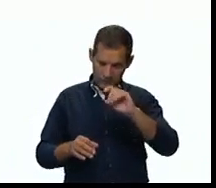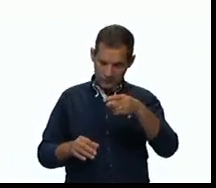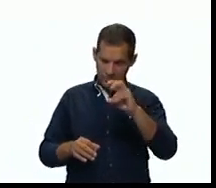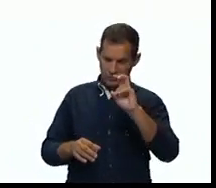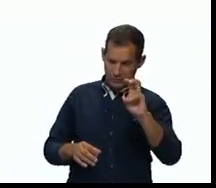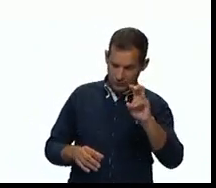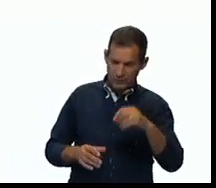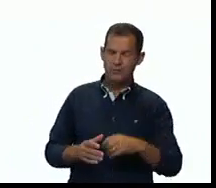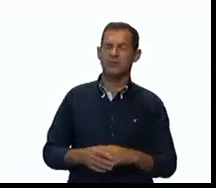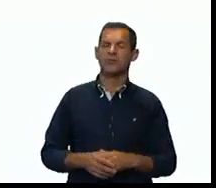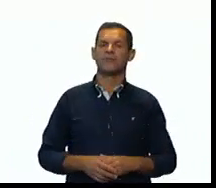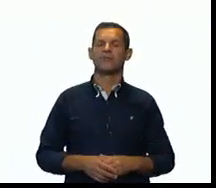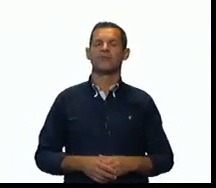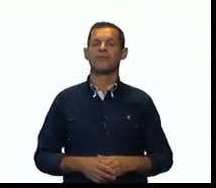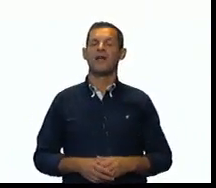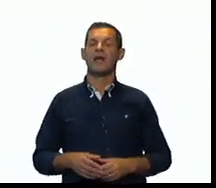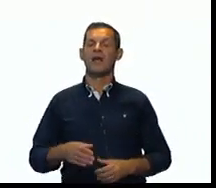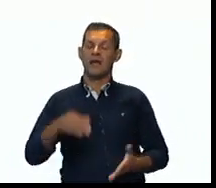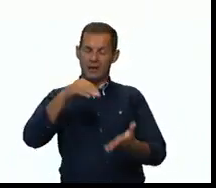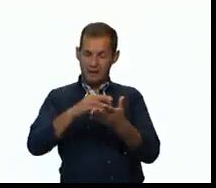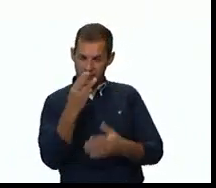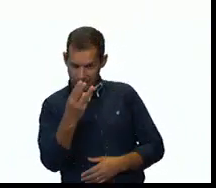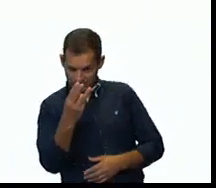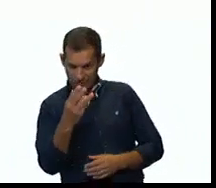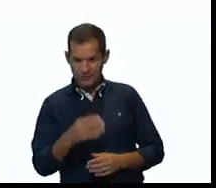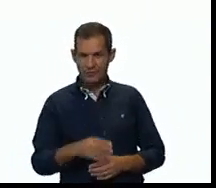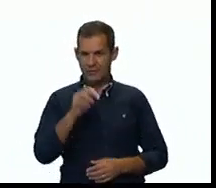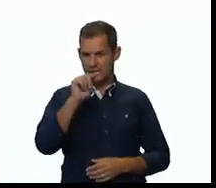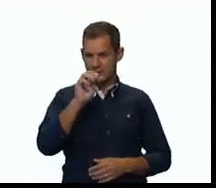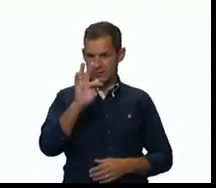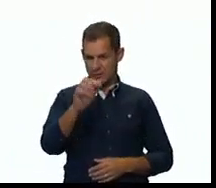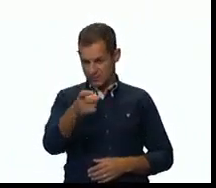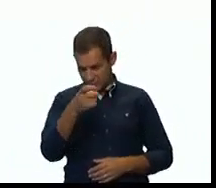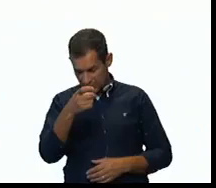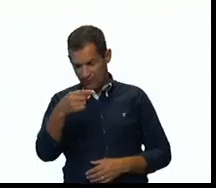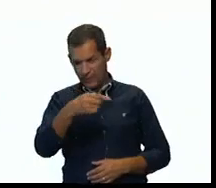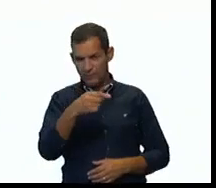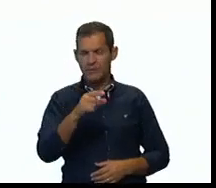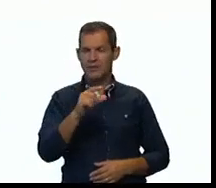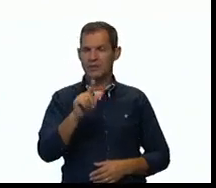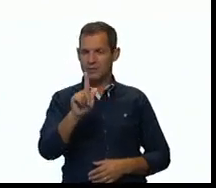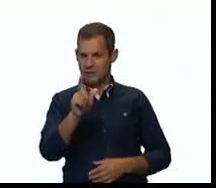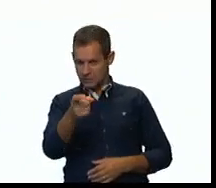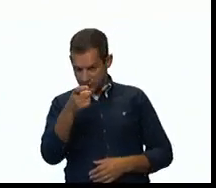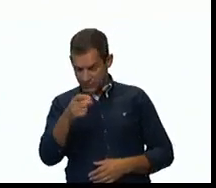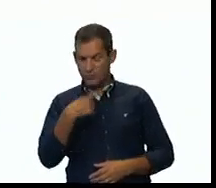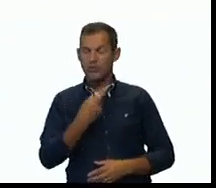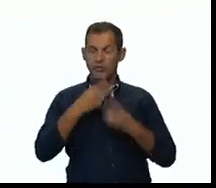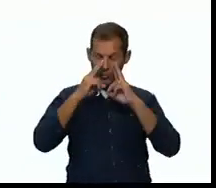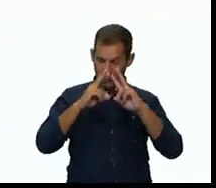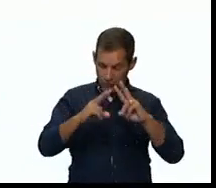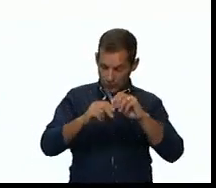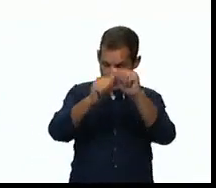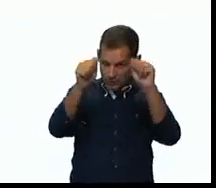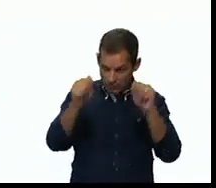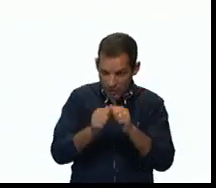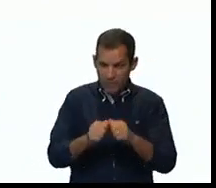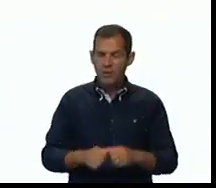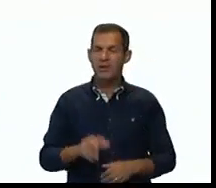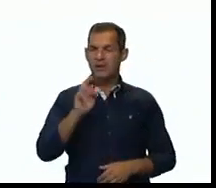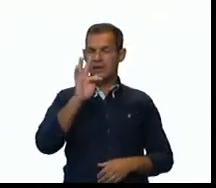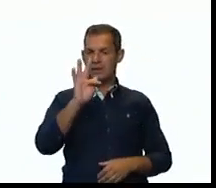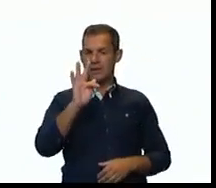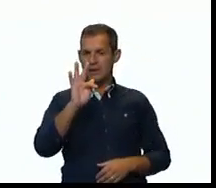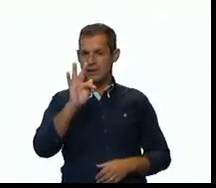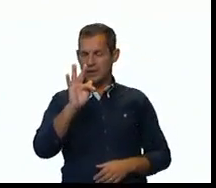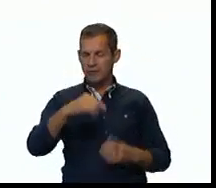0,5 a 3 de f de x menos g de x. A gente verificou na imagem que a f